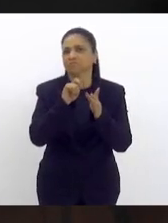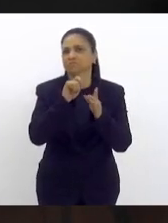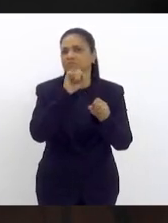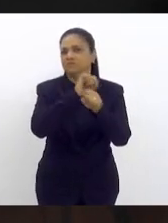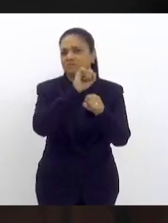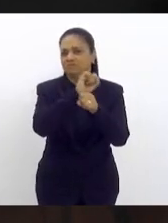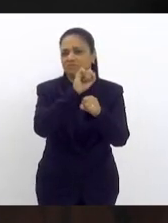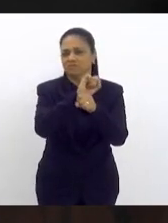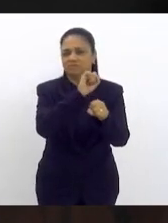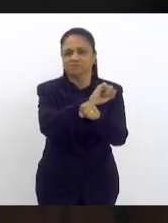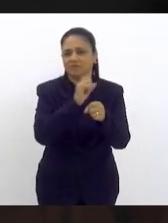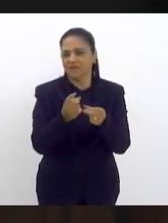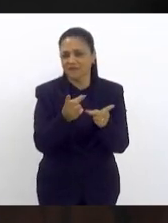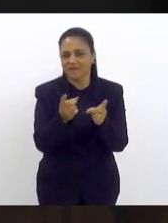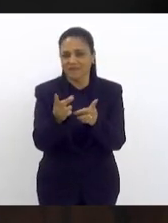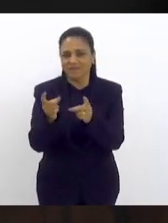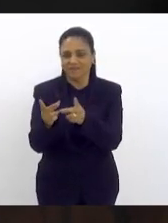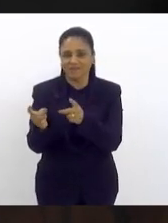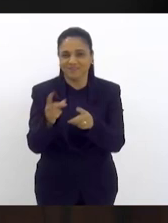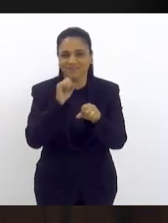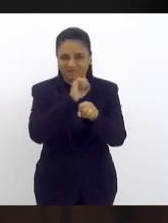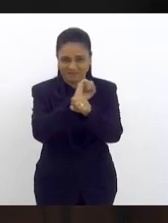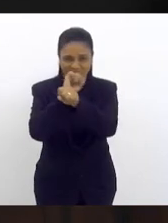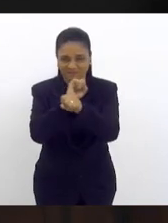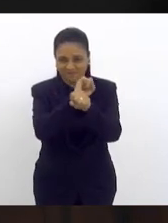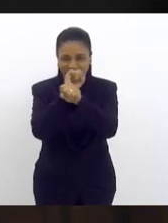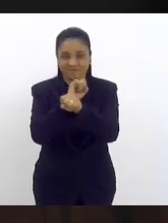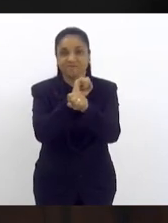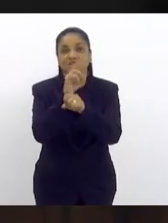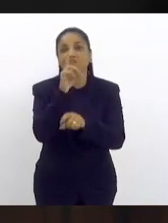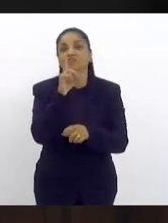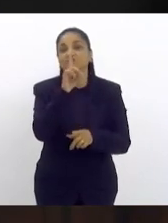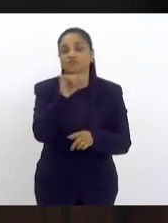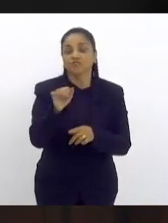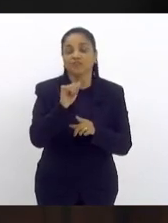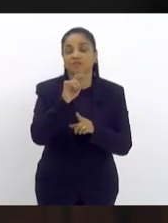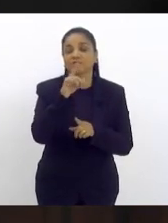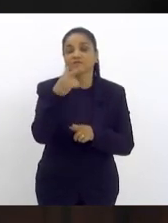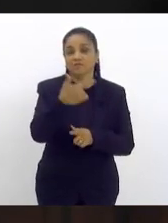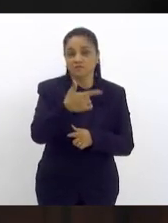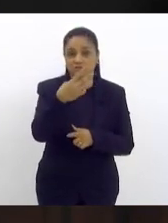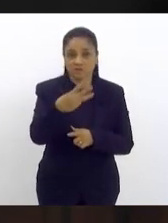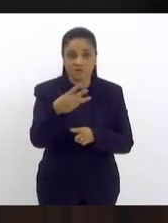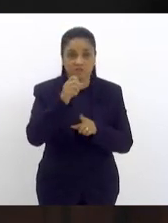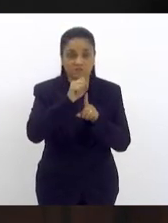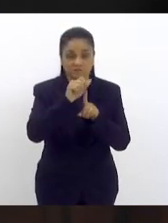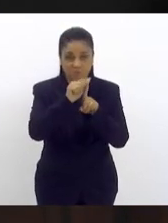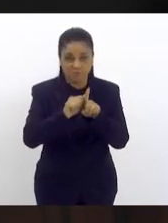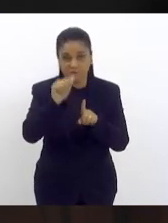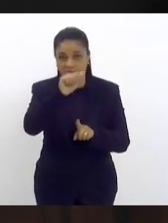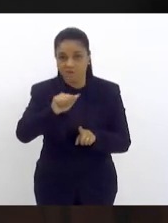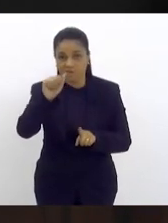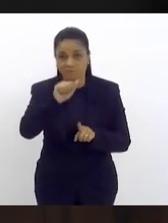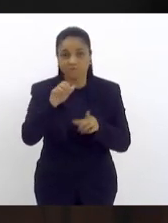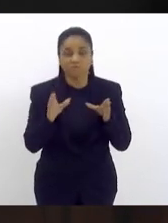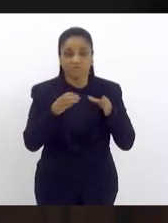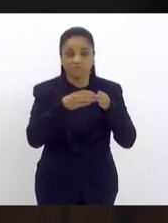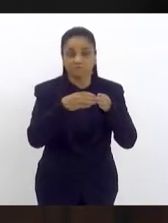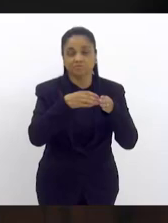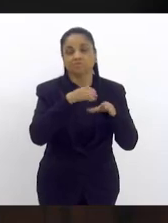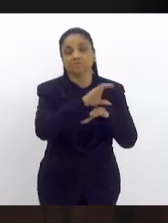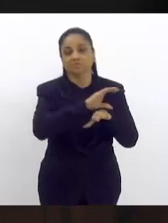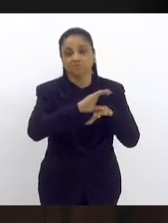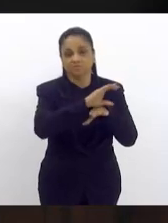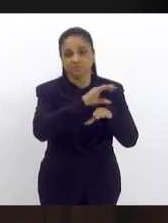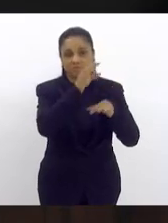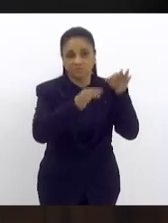abolição a ser comemorado anualmente no dia 23 de agosto pareceres das comissões constituições de Justiça pela